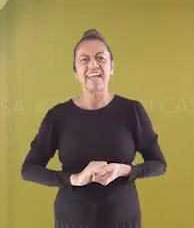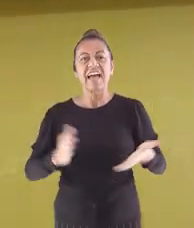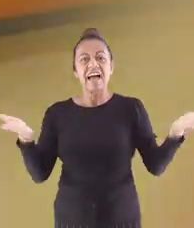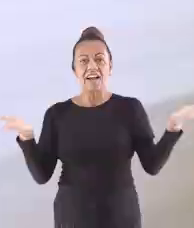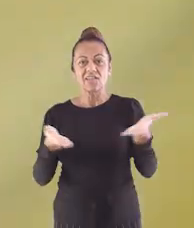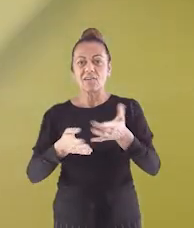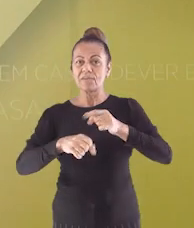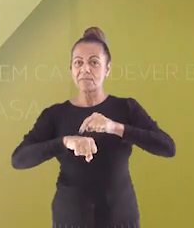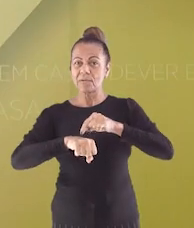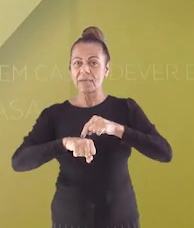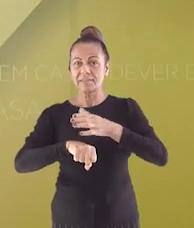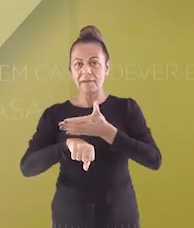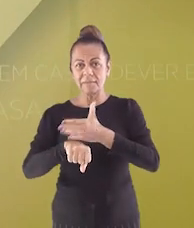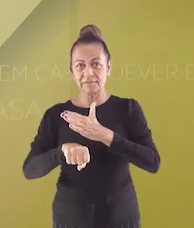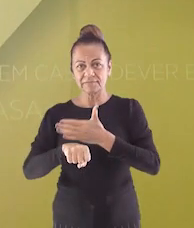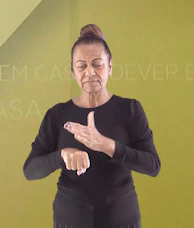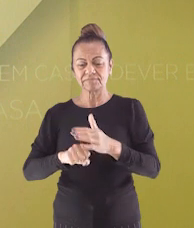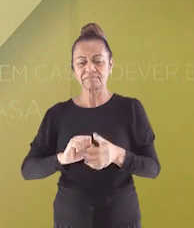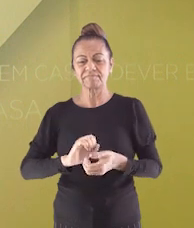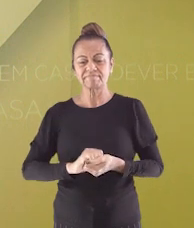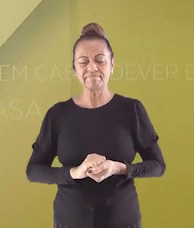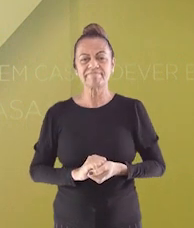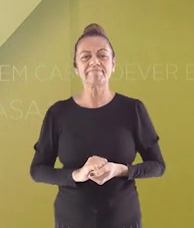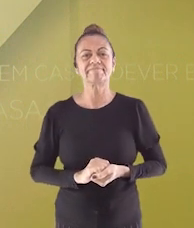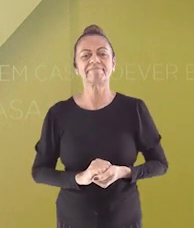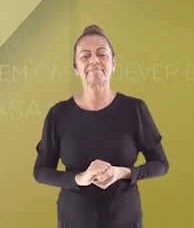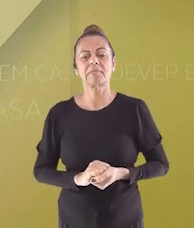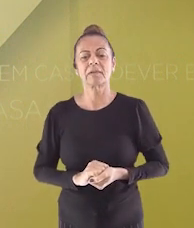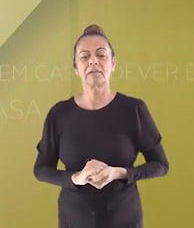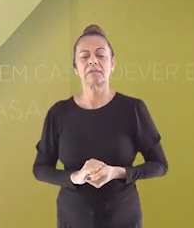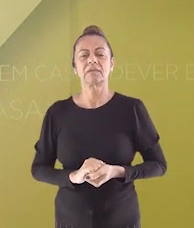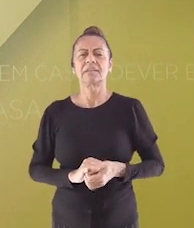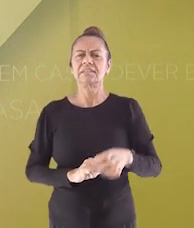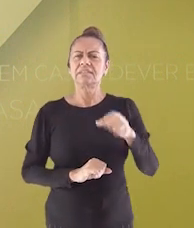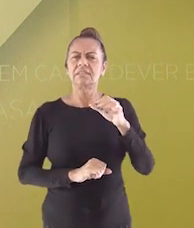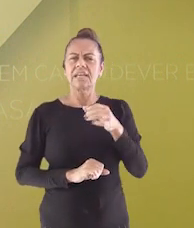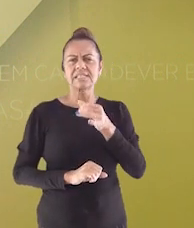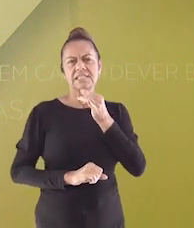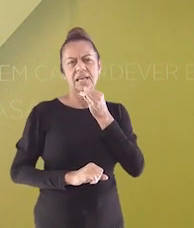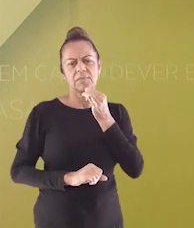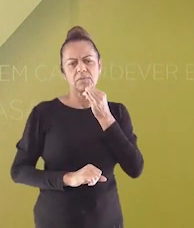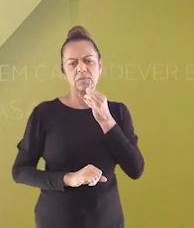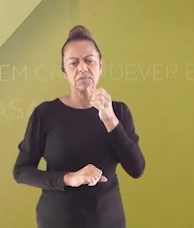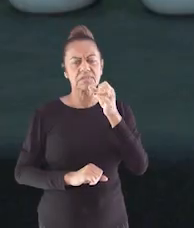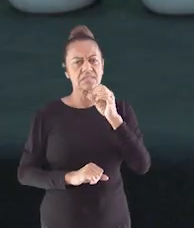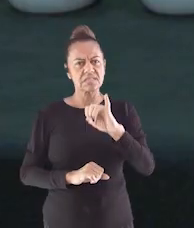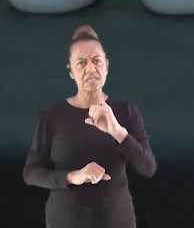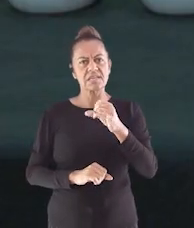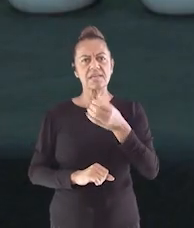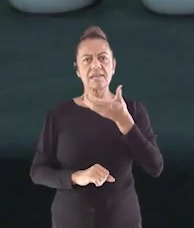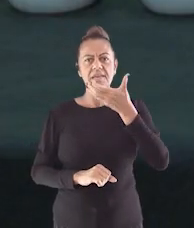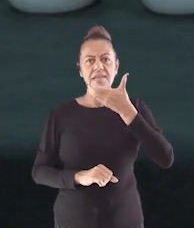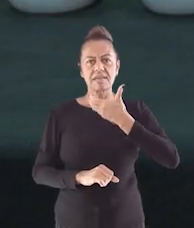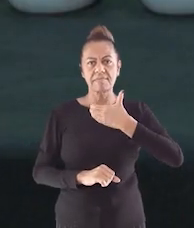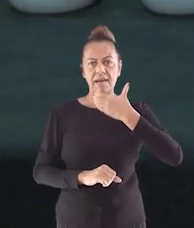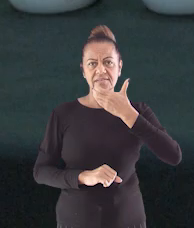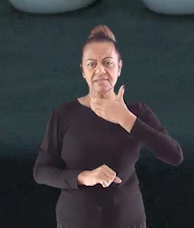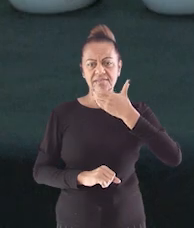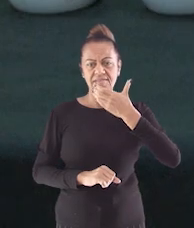prática. Então vamos lá, vamos para a nossa prática agora. Se eu cortar essa